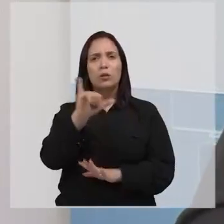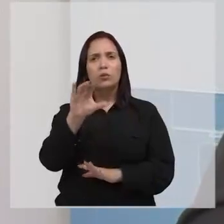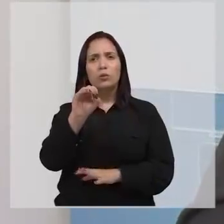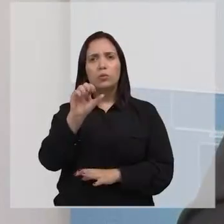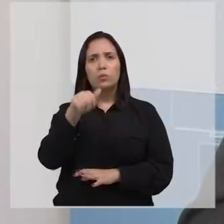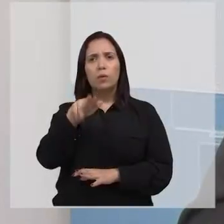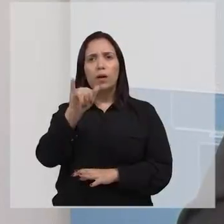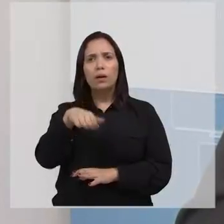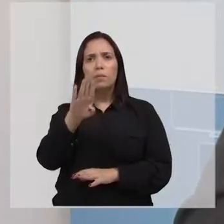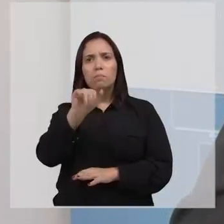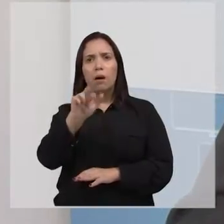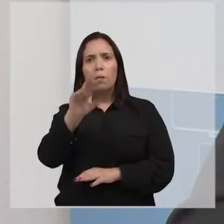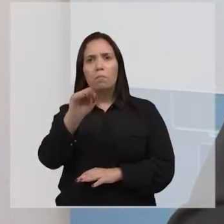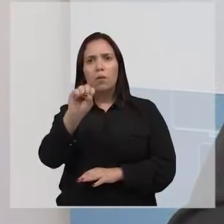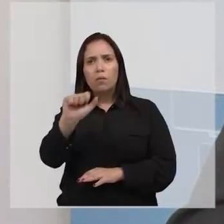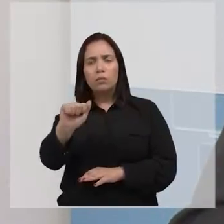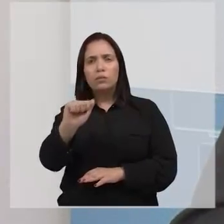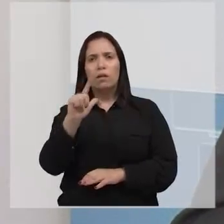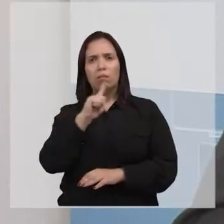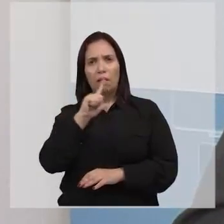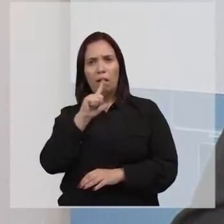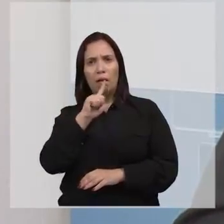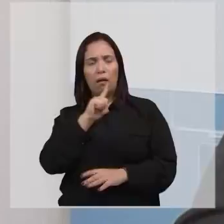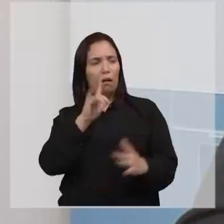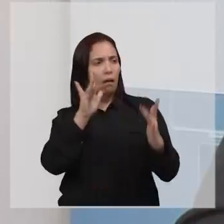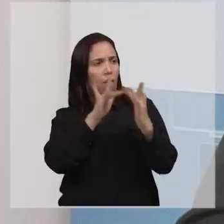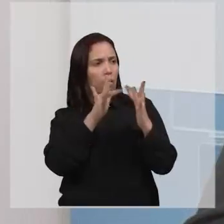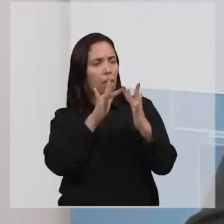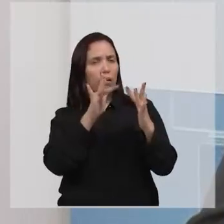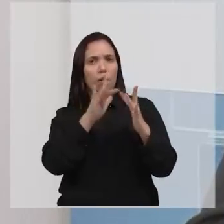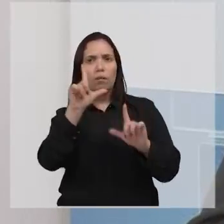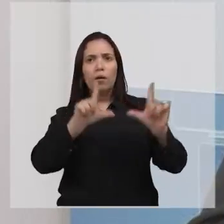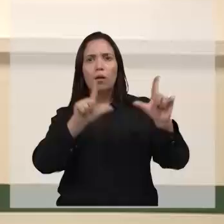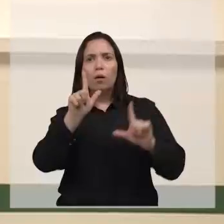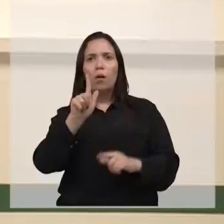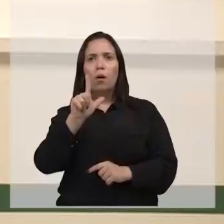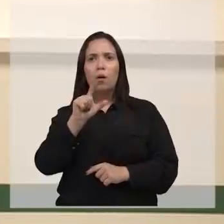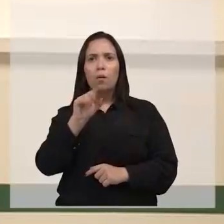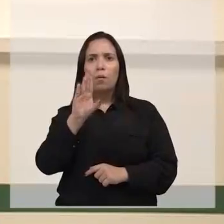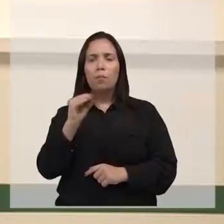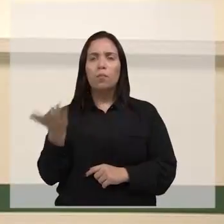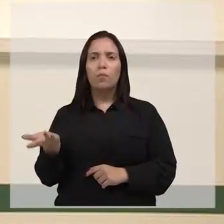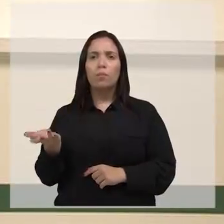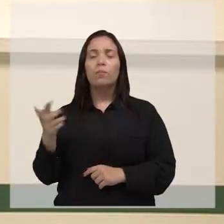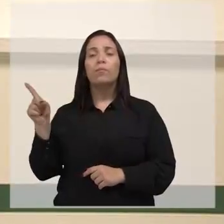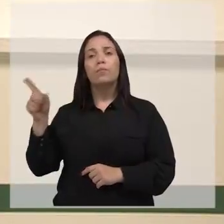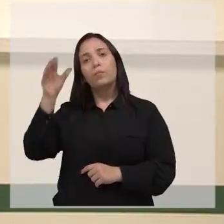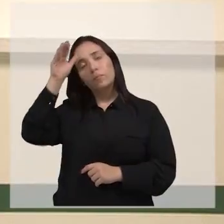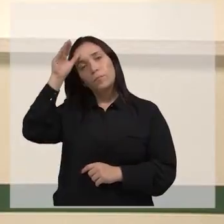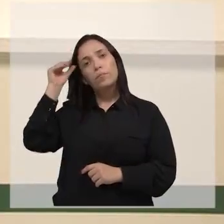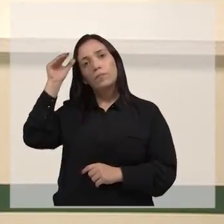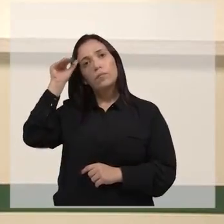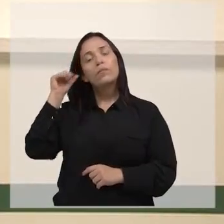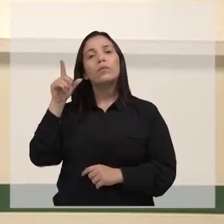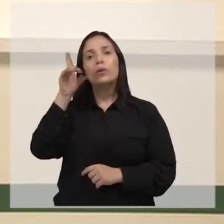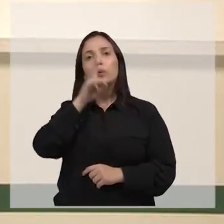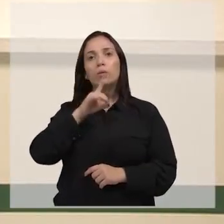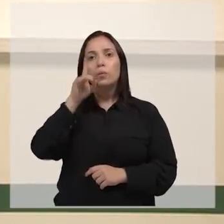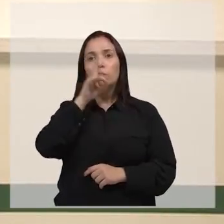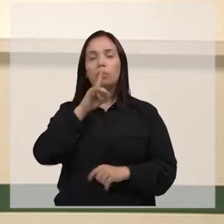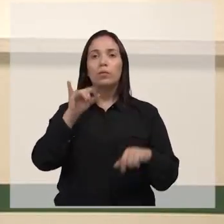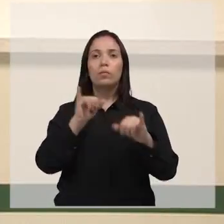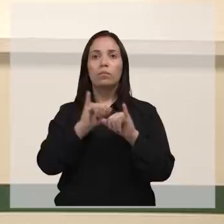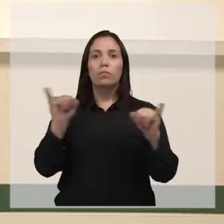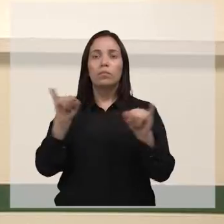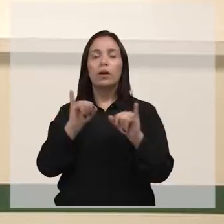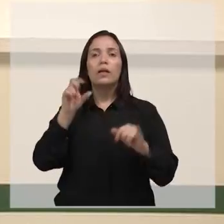Barbosa, tem alguma ligação com a Globo? O Camilo, a entrevista do Camilo saiu no domingo